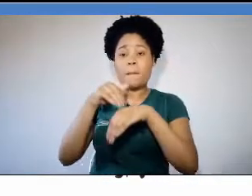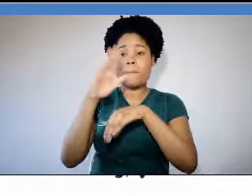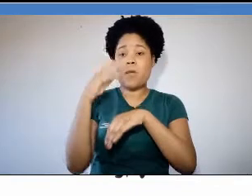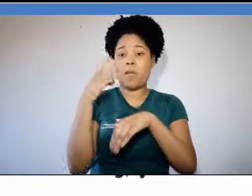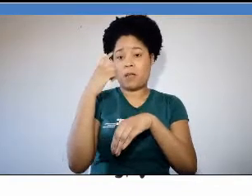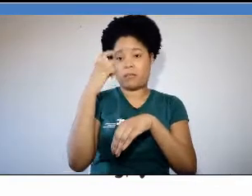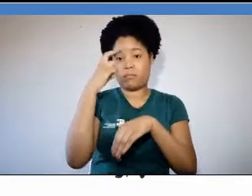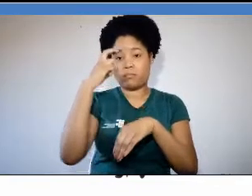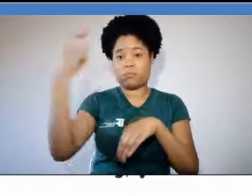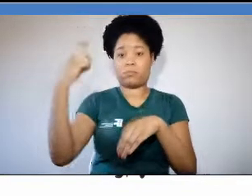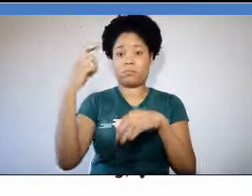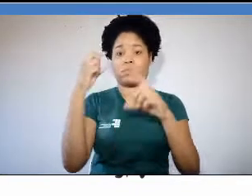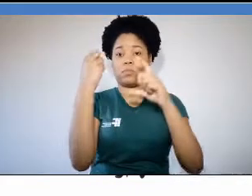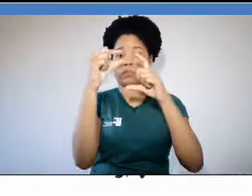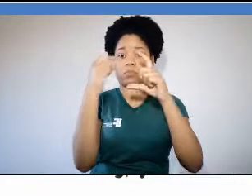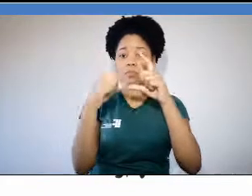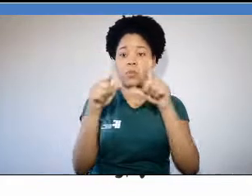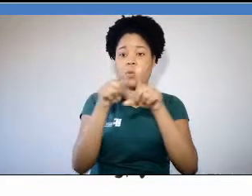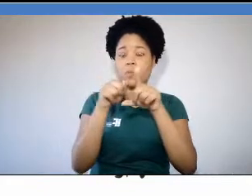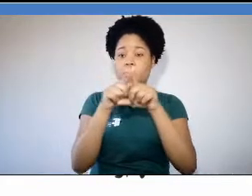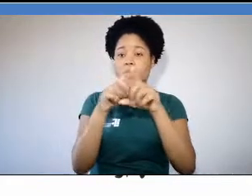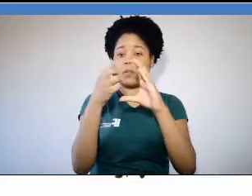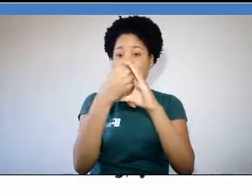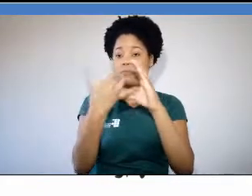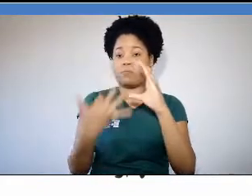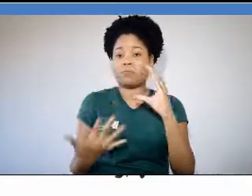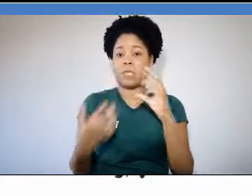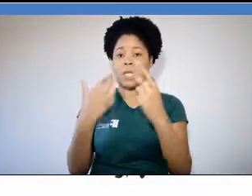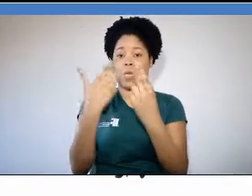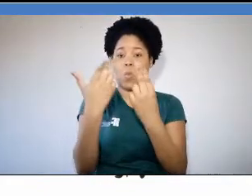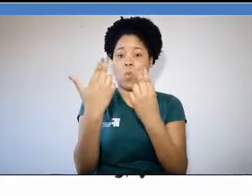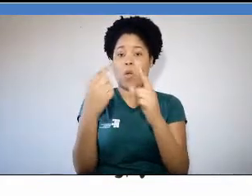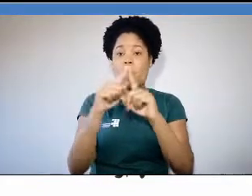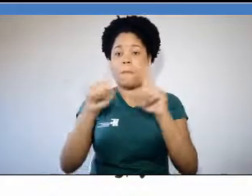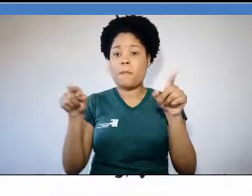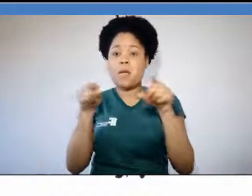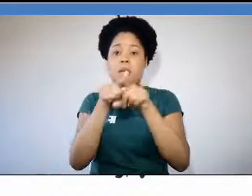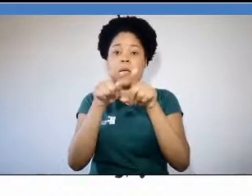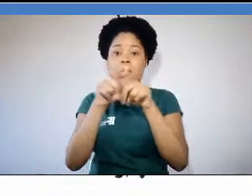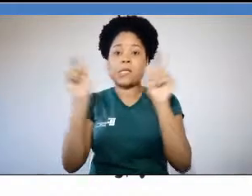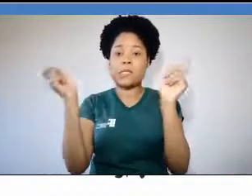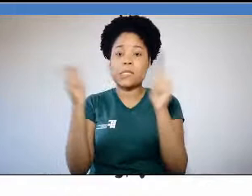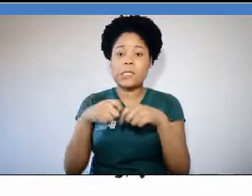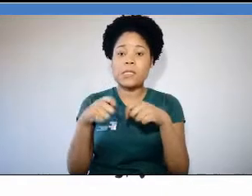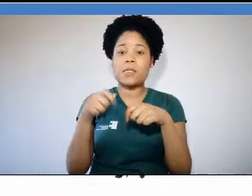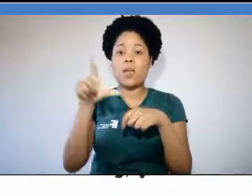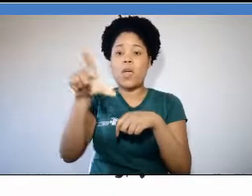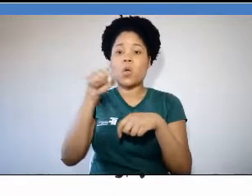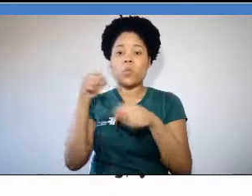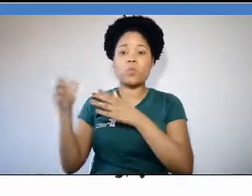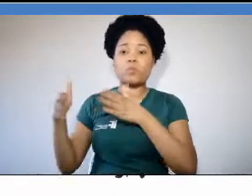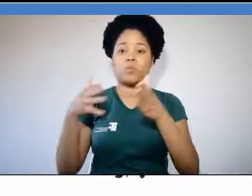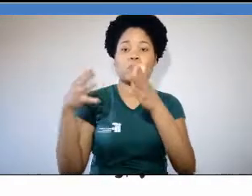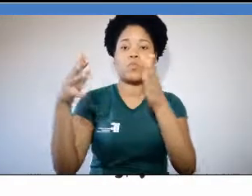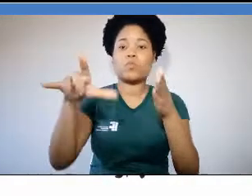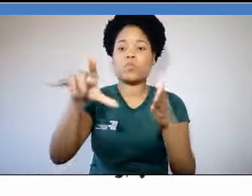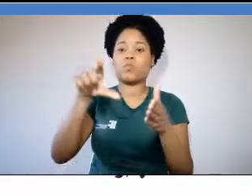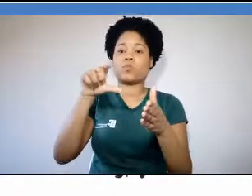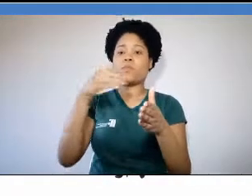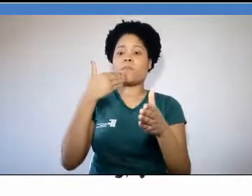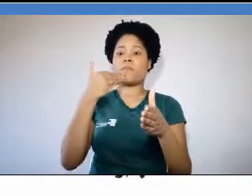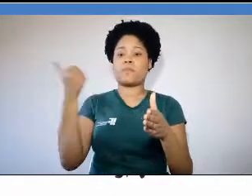mais inteligente que o switch, pois além de poder fazer a mesma função deste, também tem a capacidade de escolher a